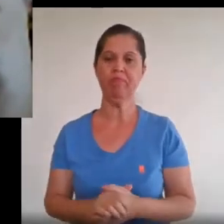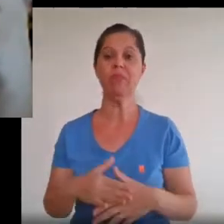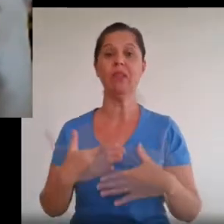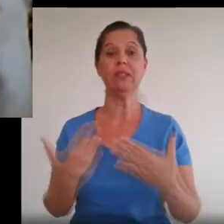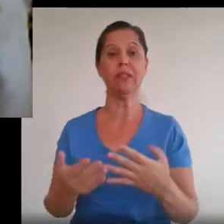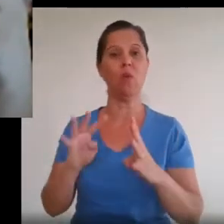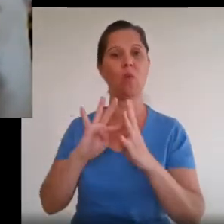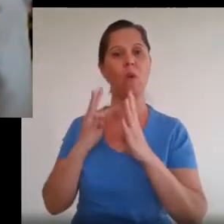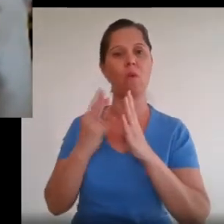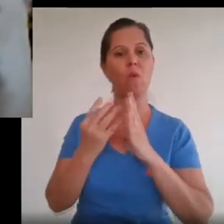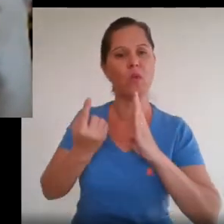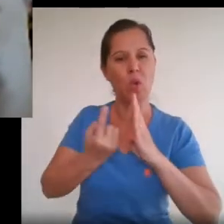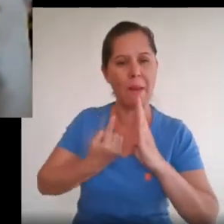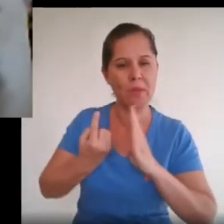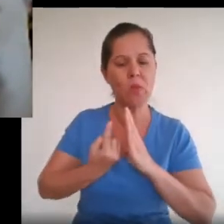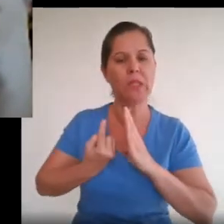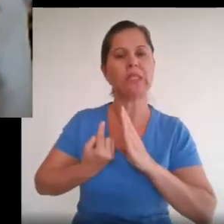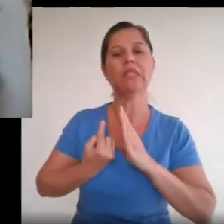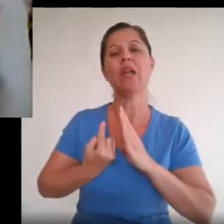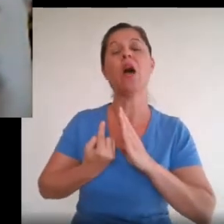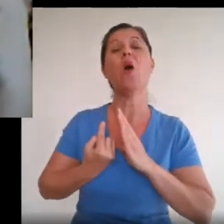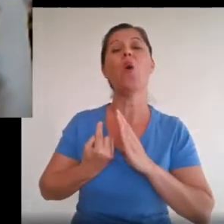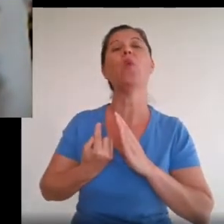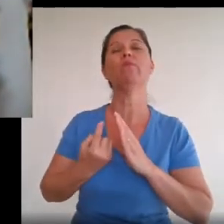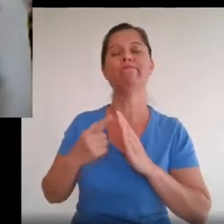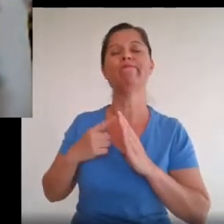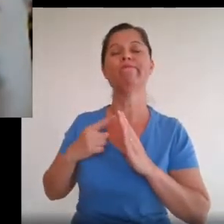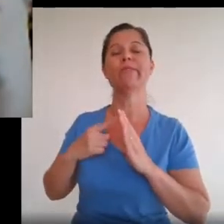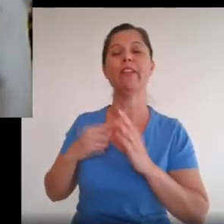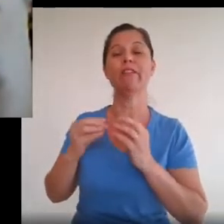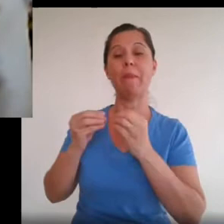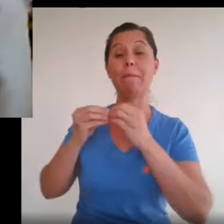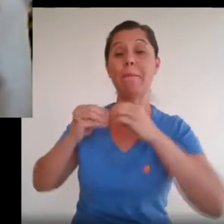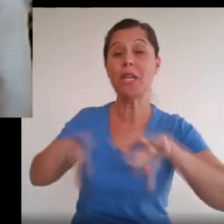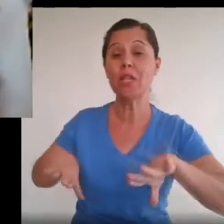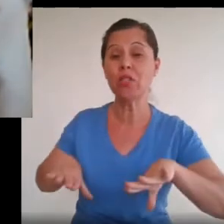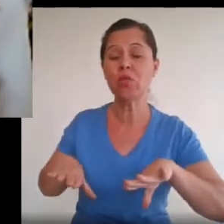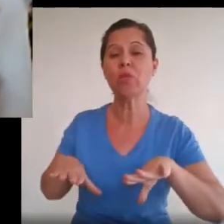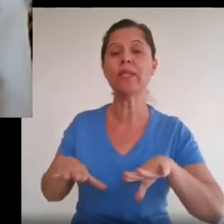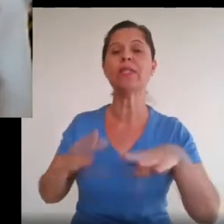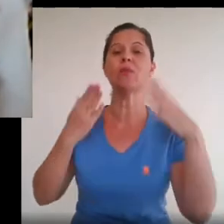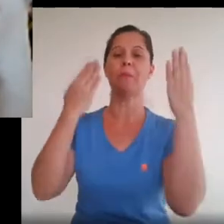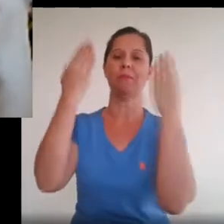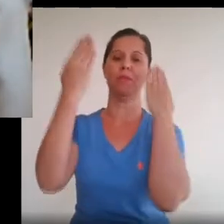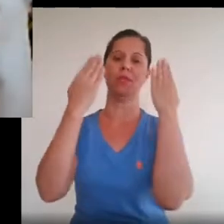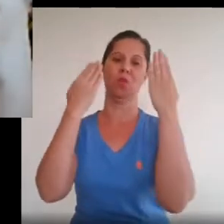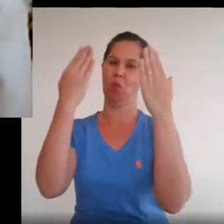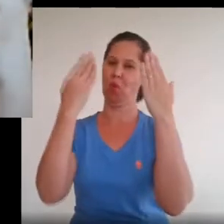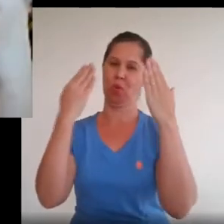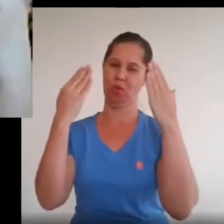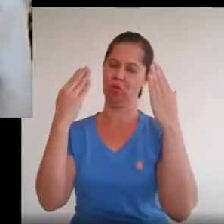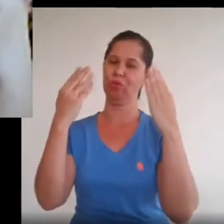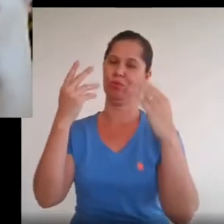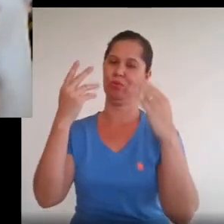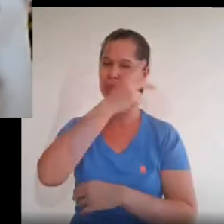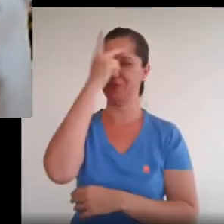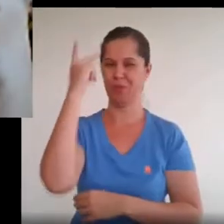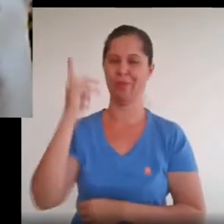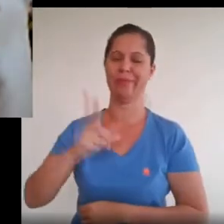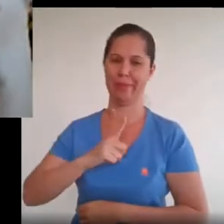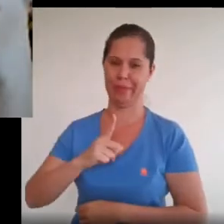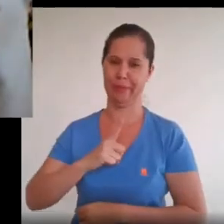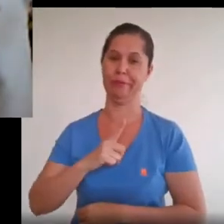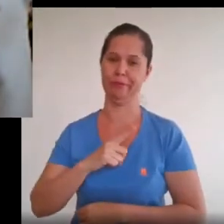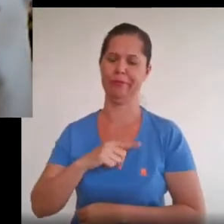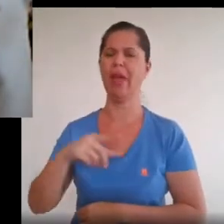o isolamento social, ele acabou prejudicando muito psicologicamente as pessoas. E aí você fala